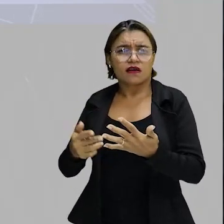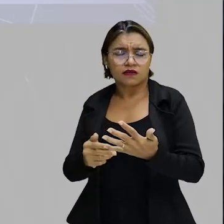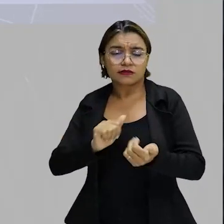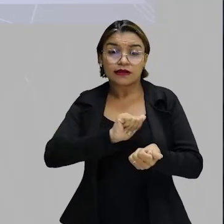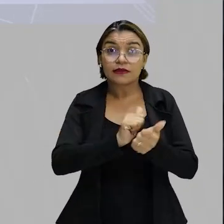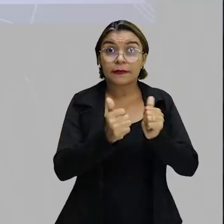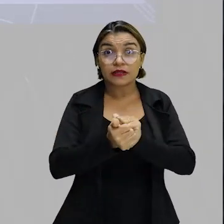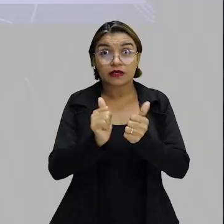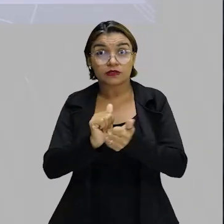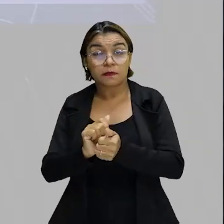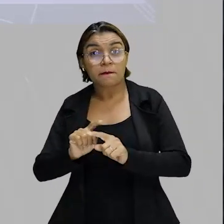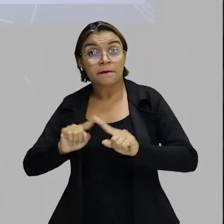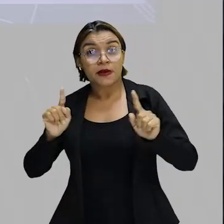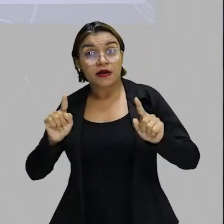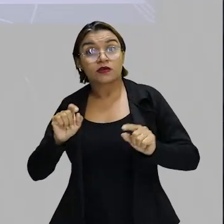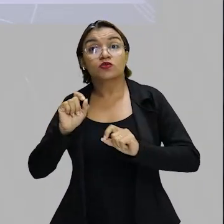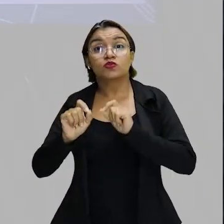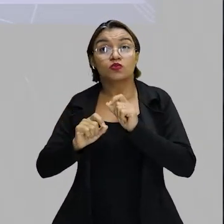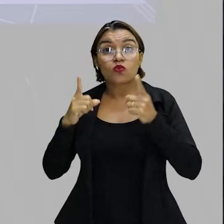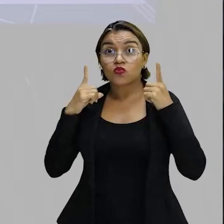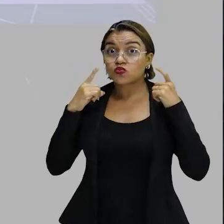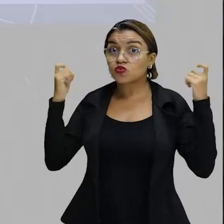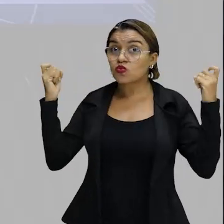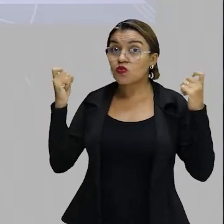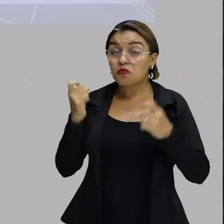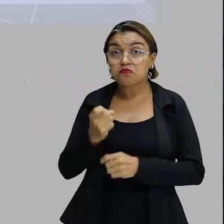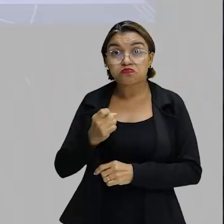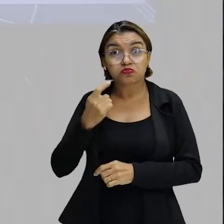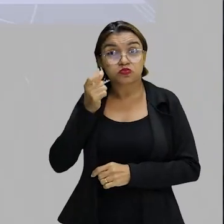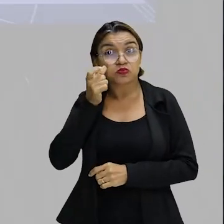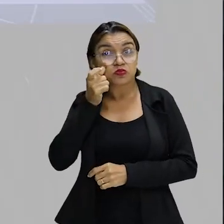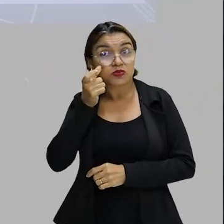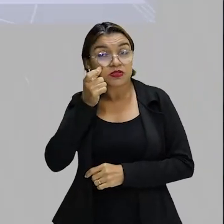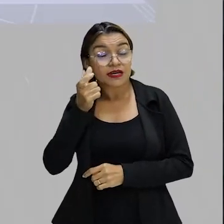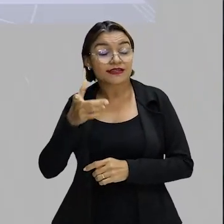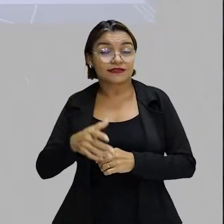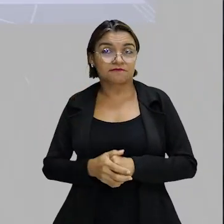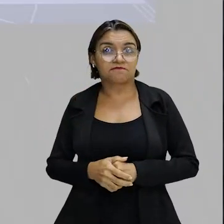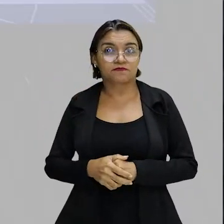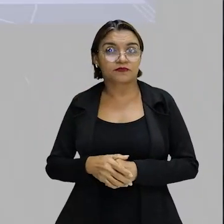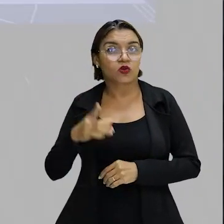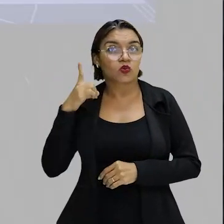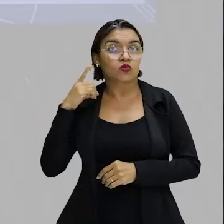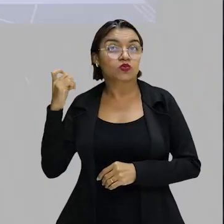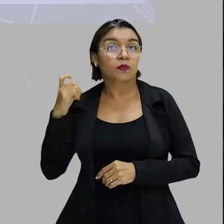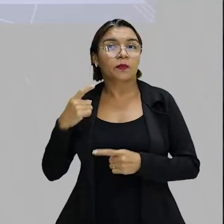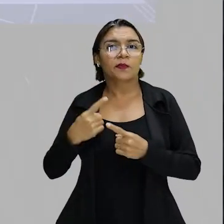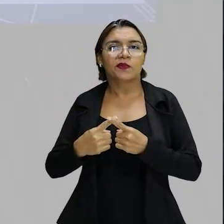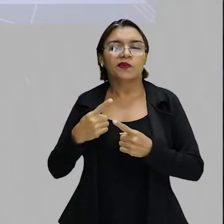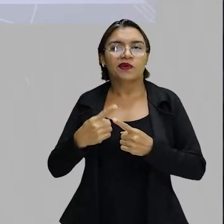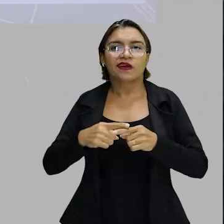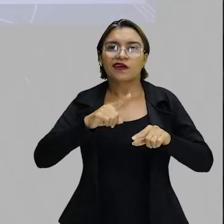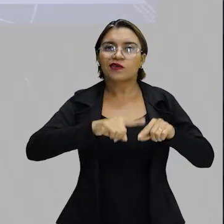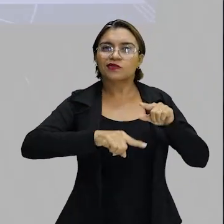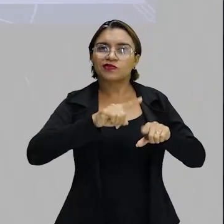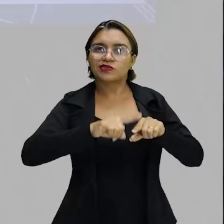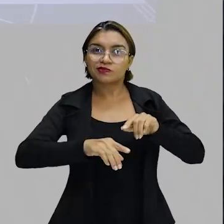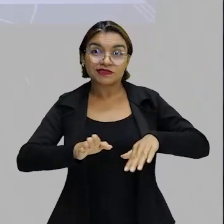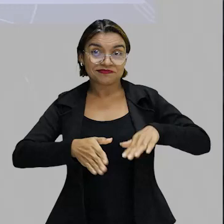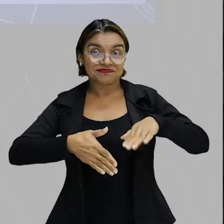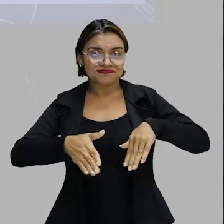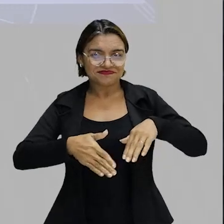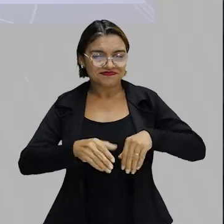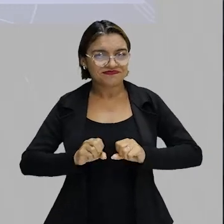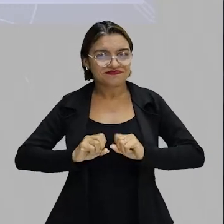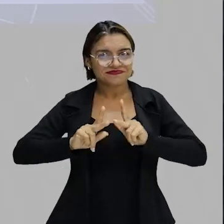adaptado. Mas sai um som muito interessante. E esse som aí é por conta dos instrumentos de percussão,